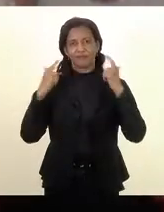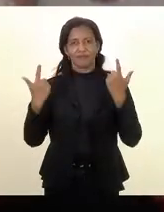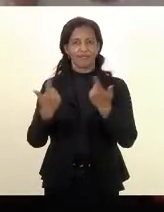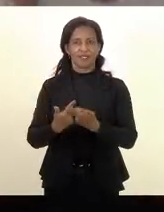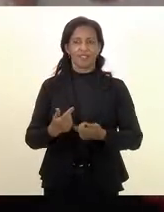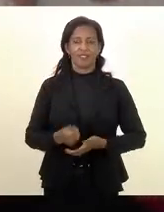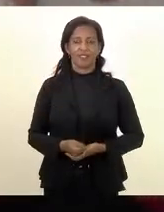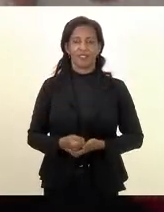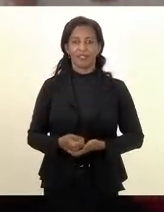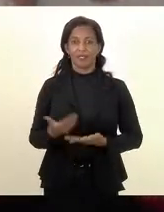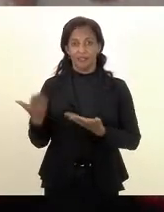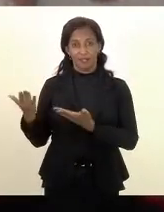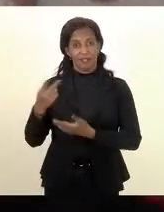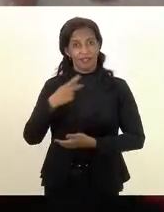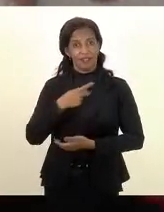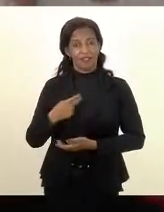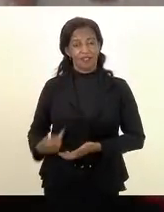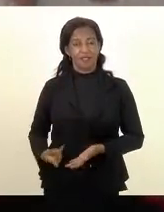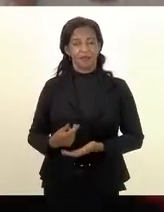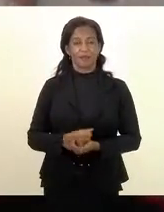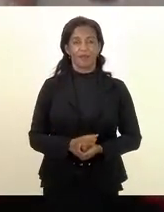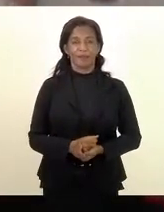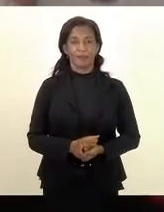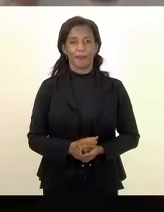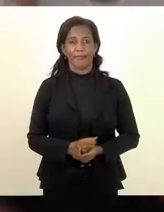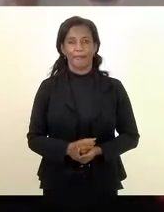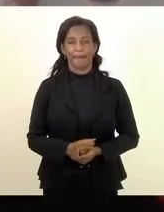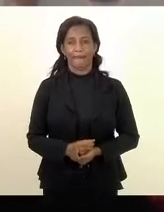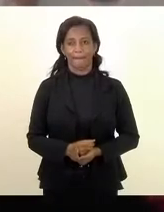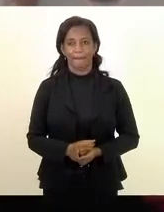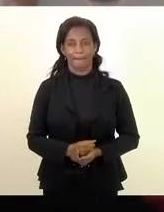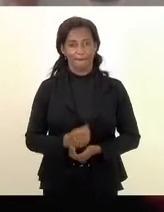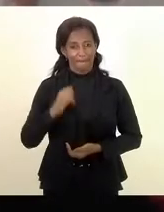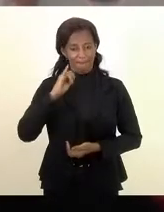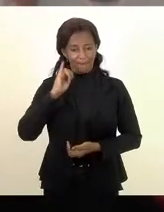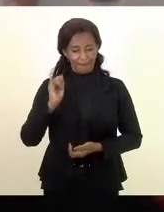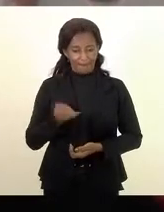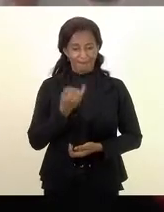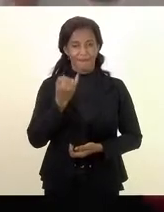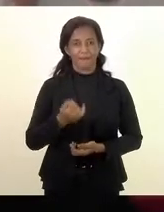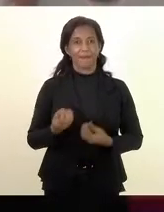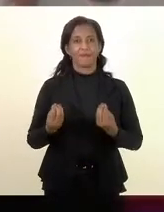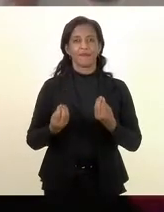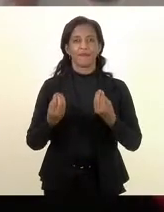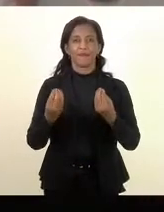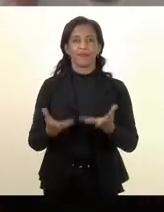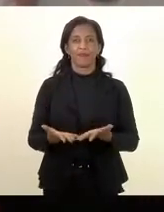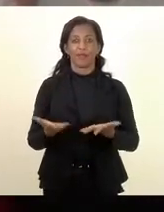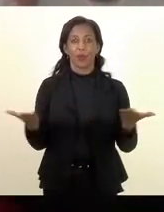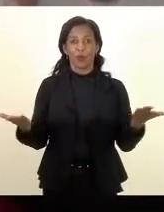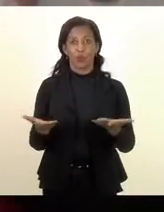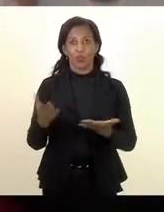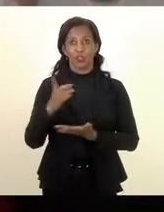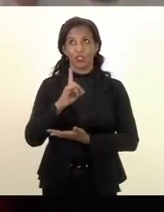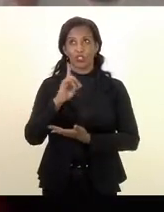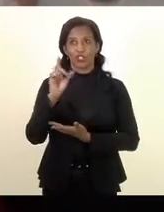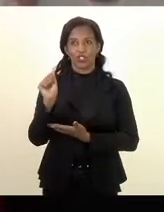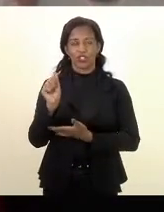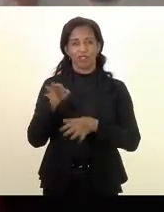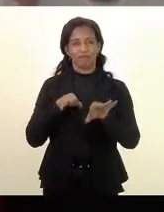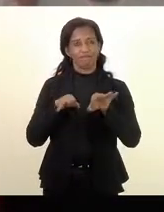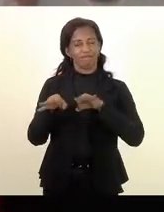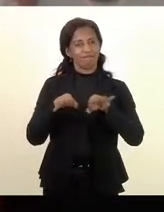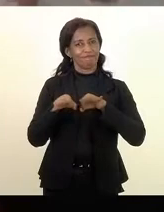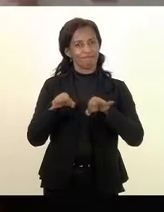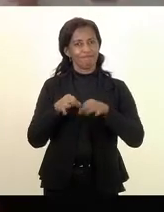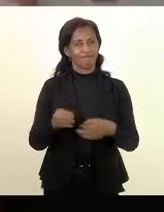a vossa excelência pela possibilidade de trazermos nesse dia esse projeto